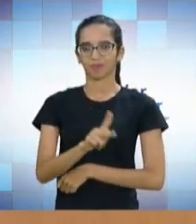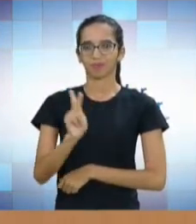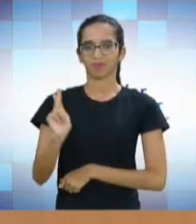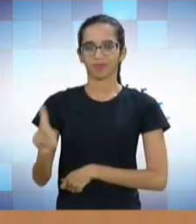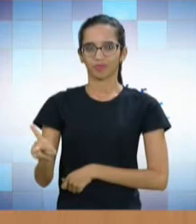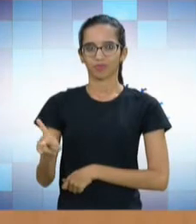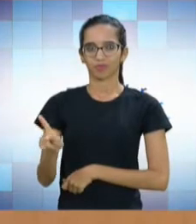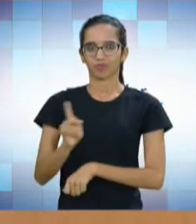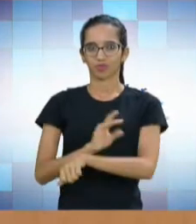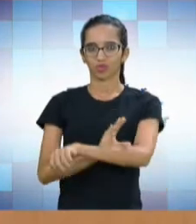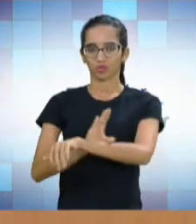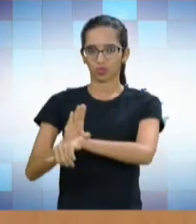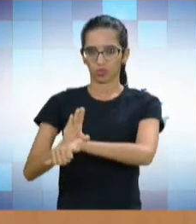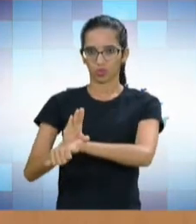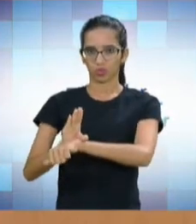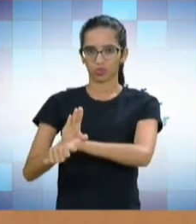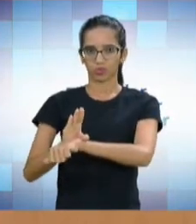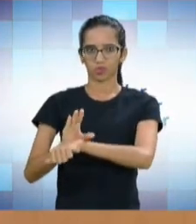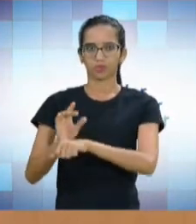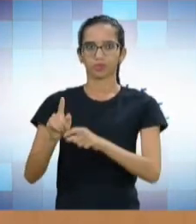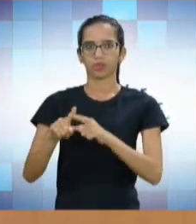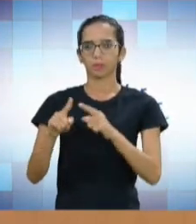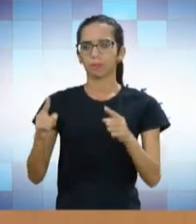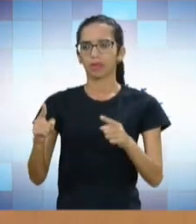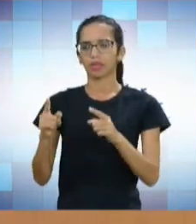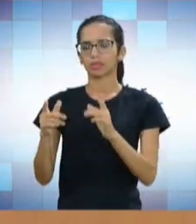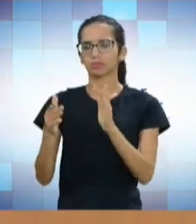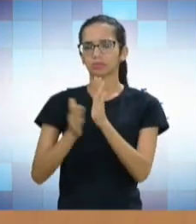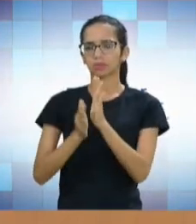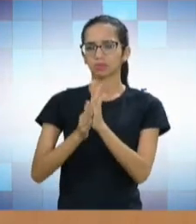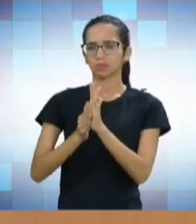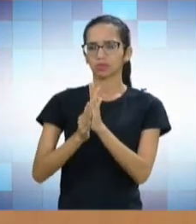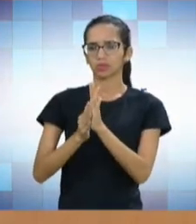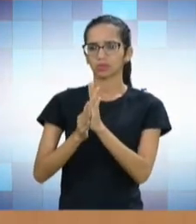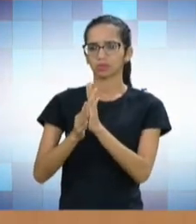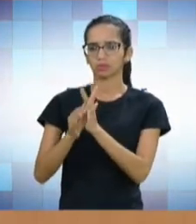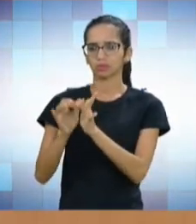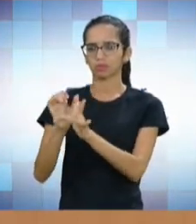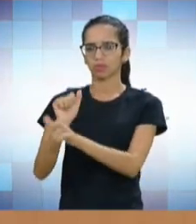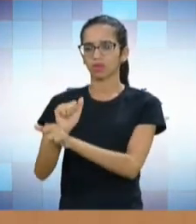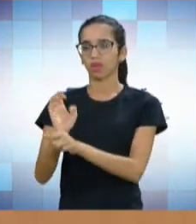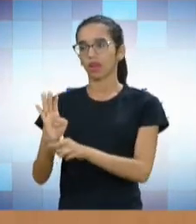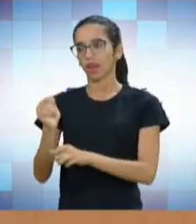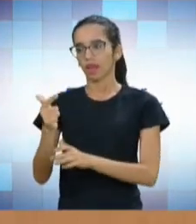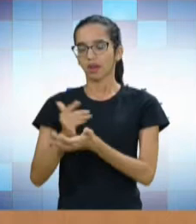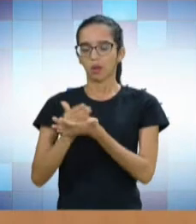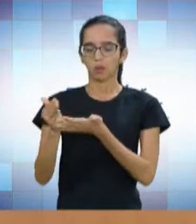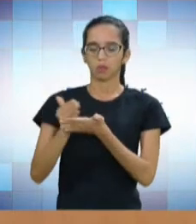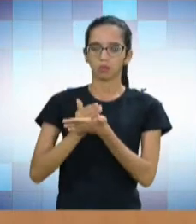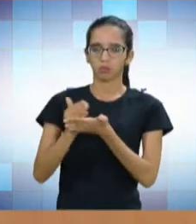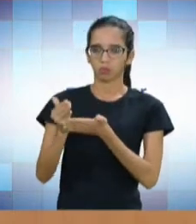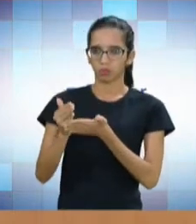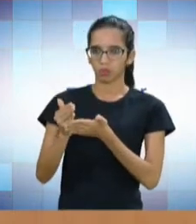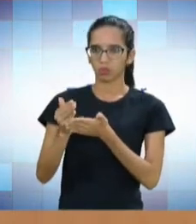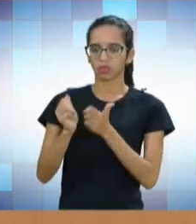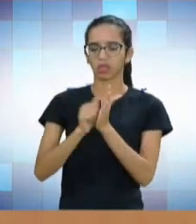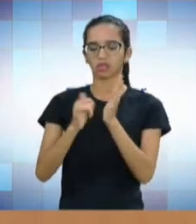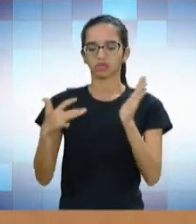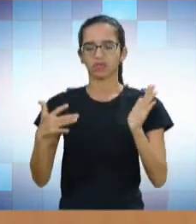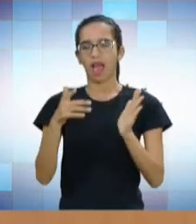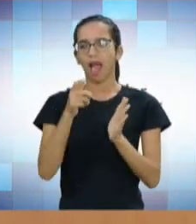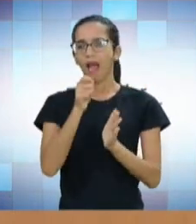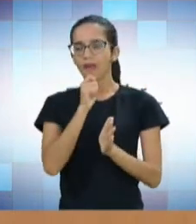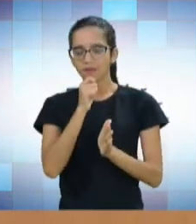dos professores do curso mais no projeto ficou na mente de algumas ações elas estão aí